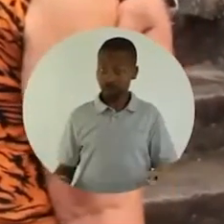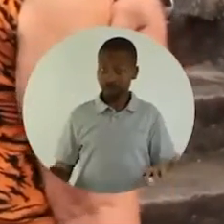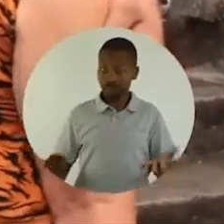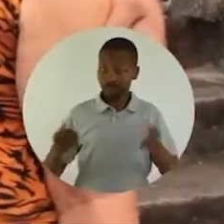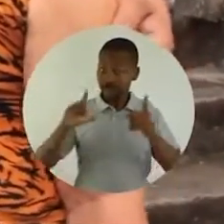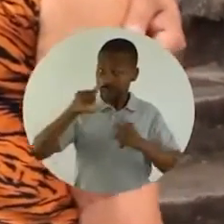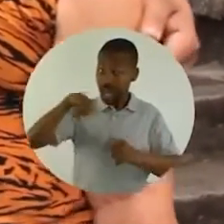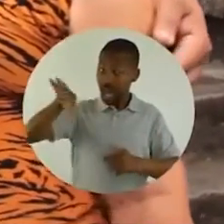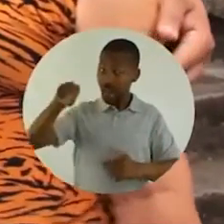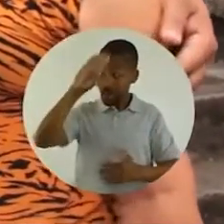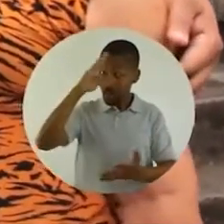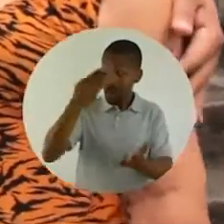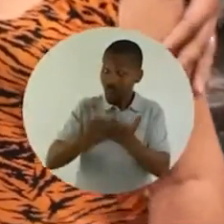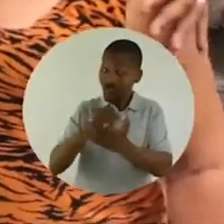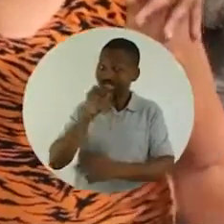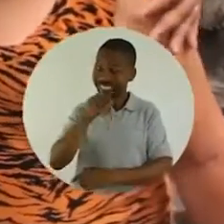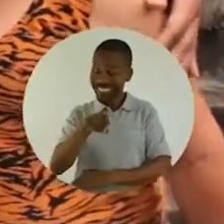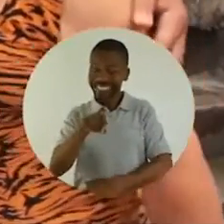Eu confio em